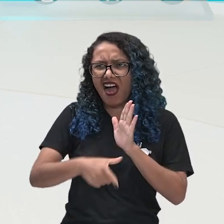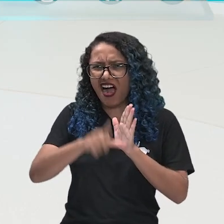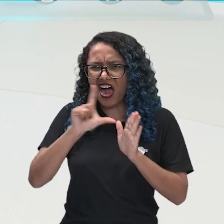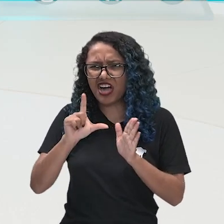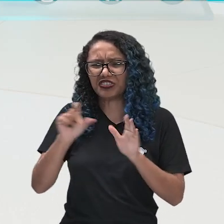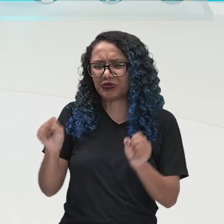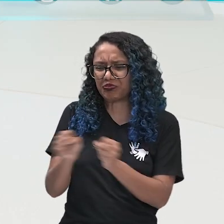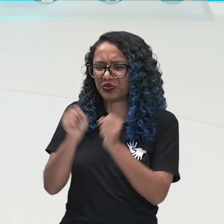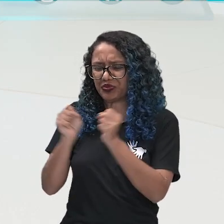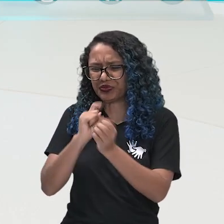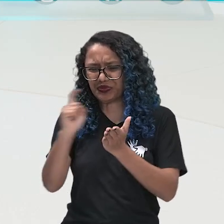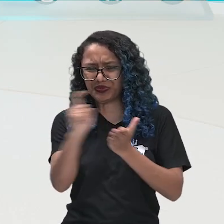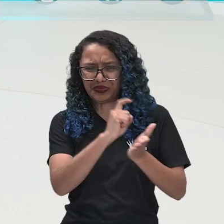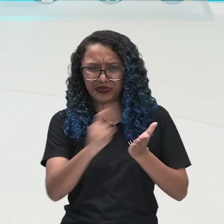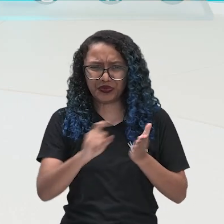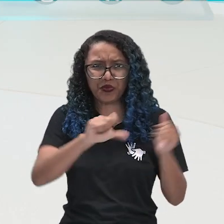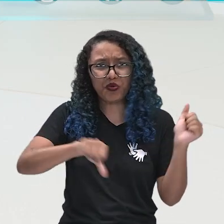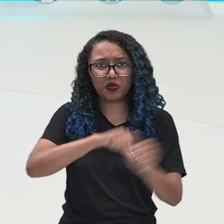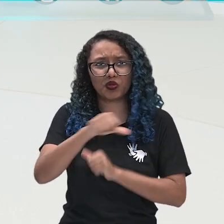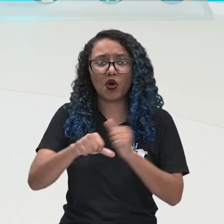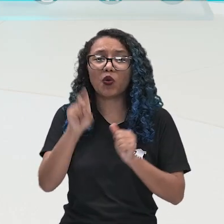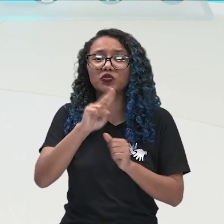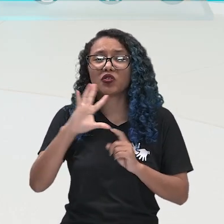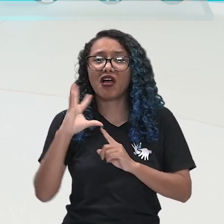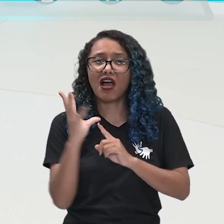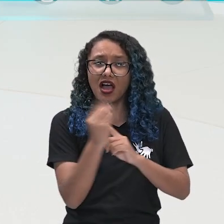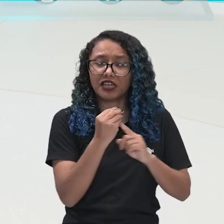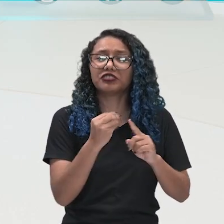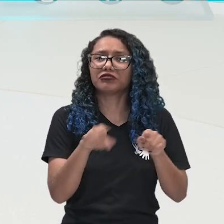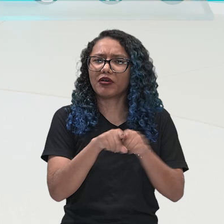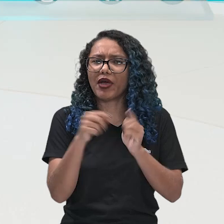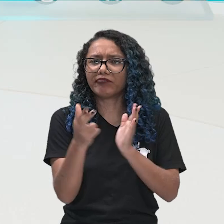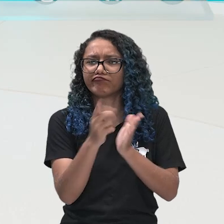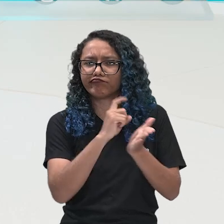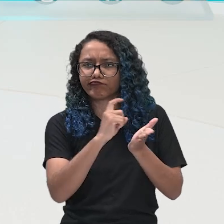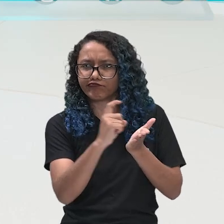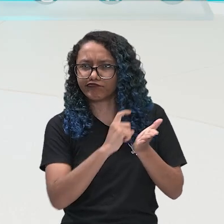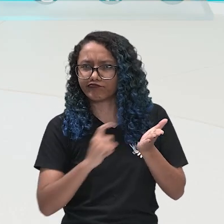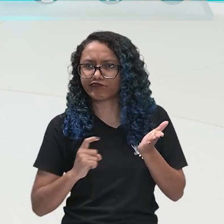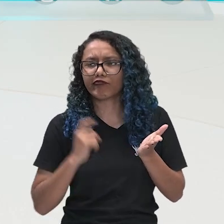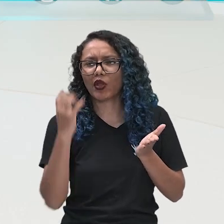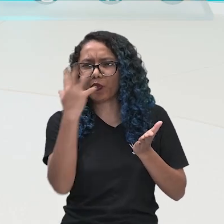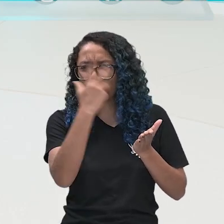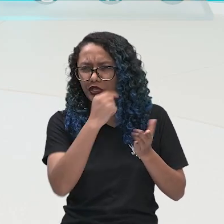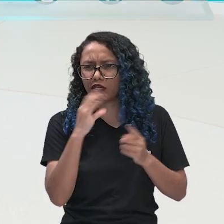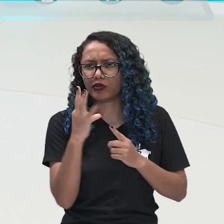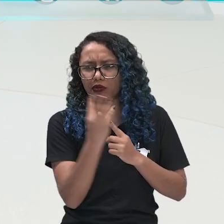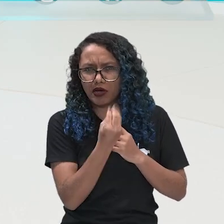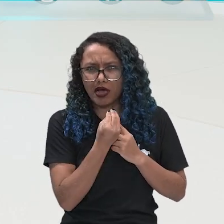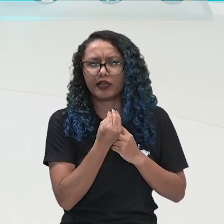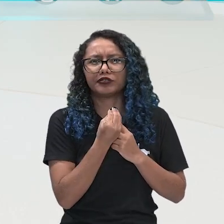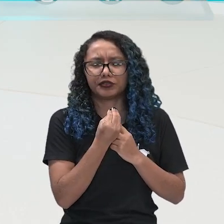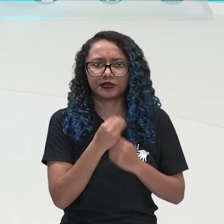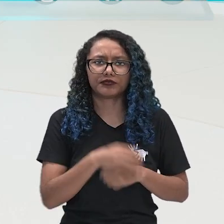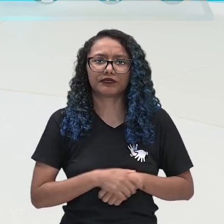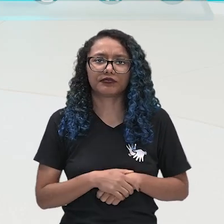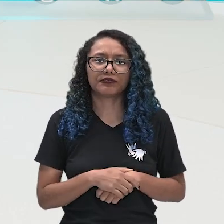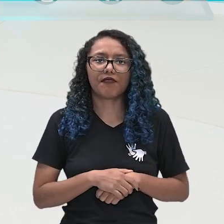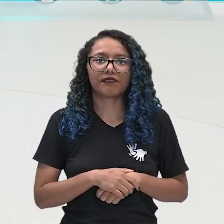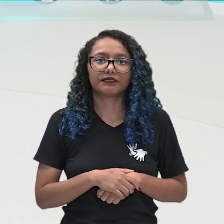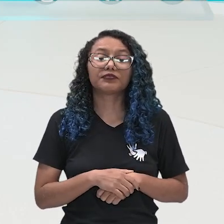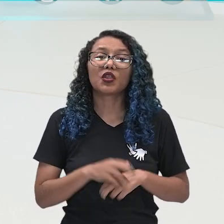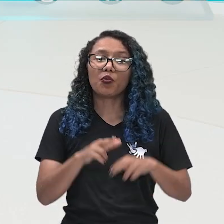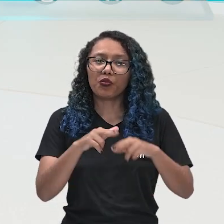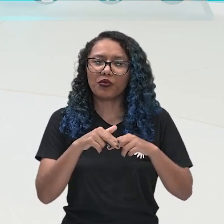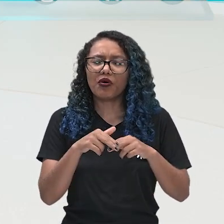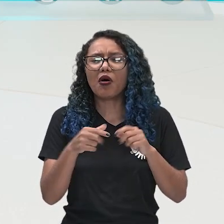em 1984. O que aconteceu aqui? A questão da pichação tornou a cidade muito